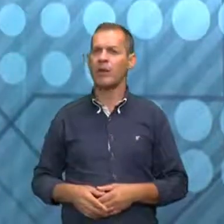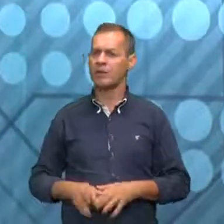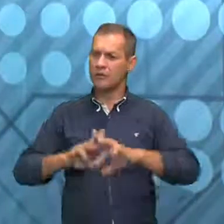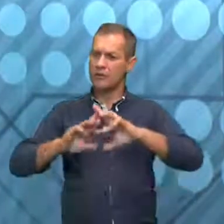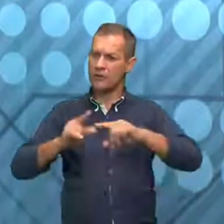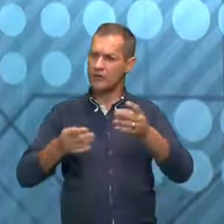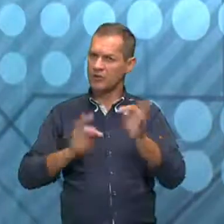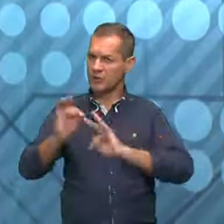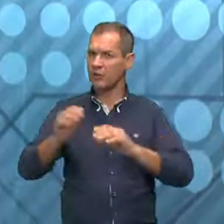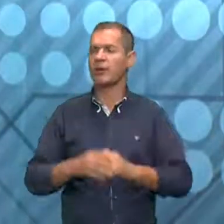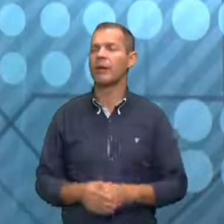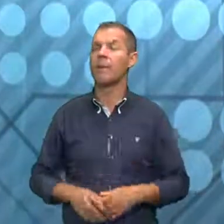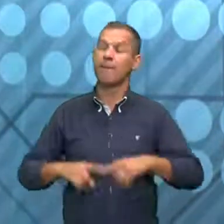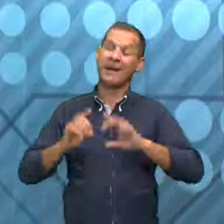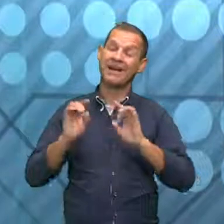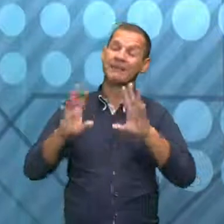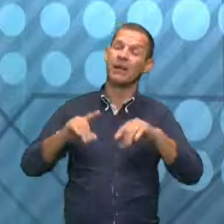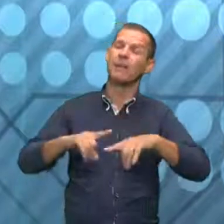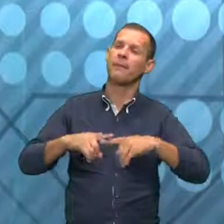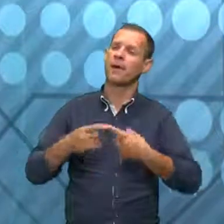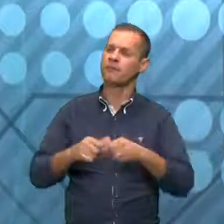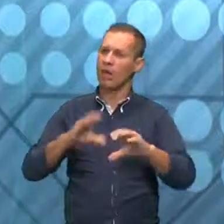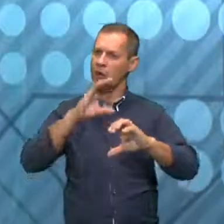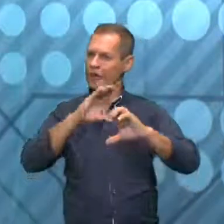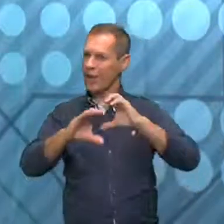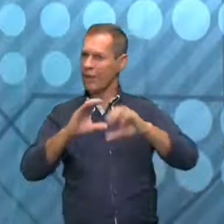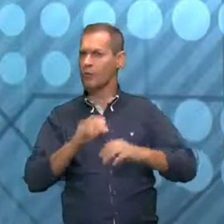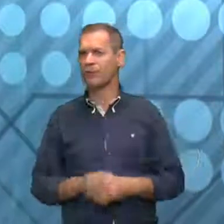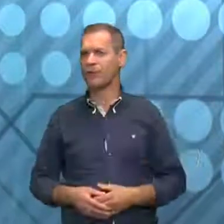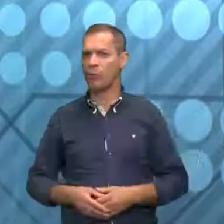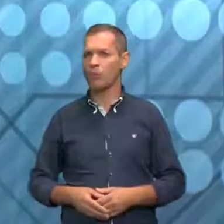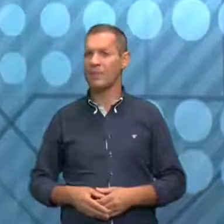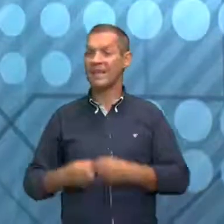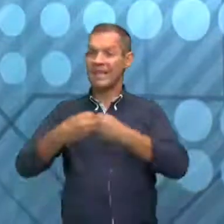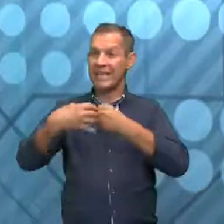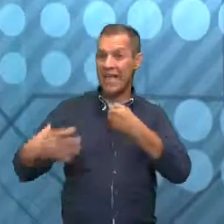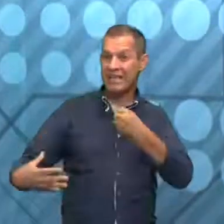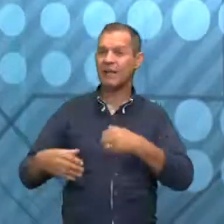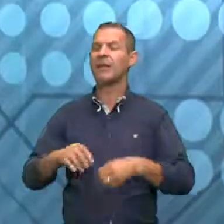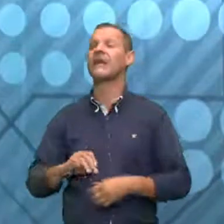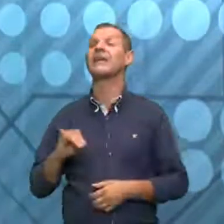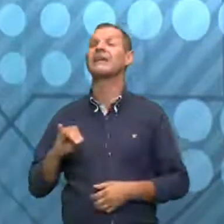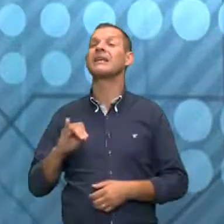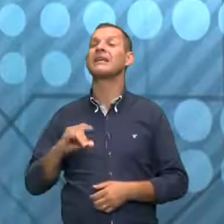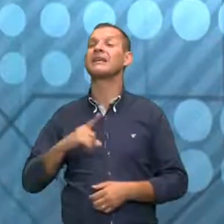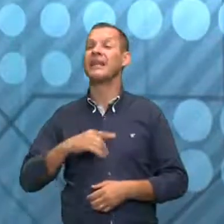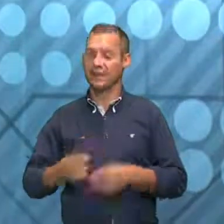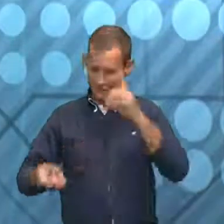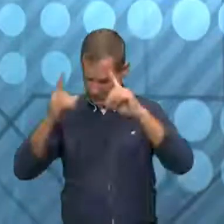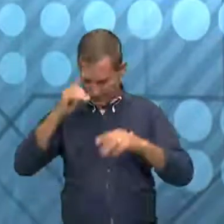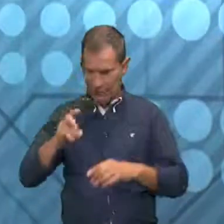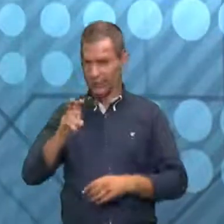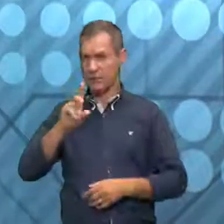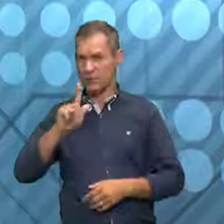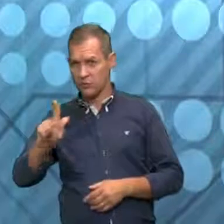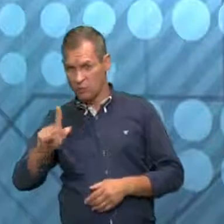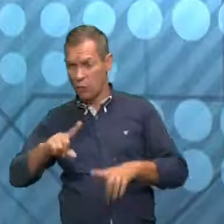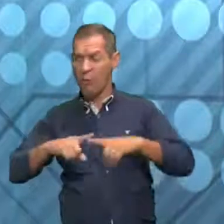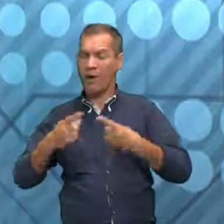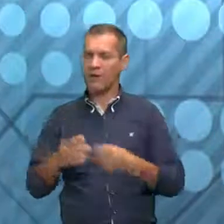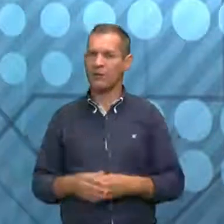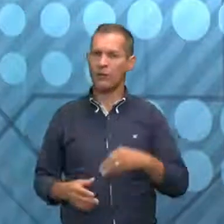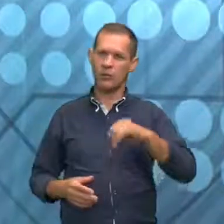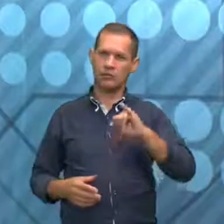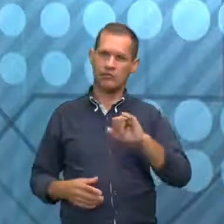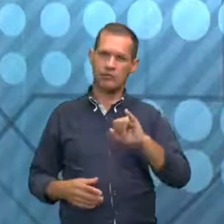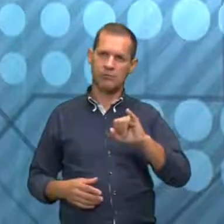outras tecnologias mais específicas para essa comunicação em massa. Então, essa que é a ideia do 5G, trazer o Massive